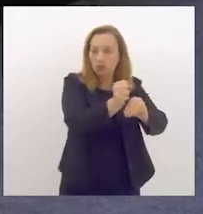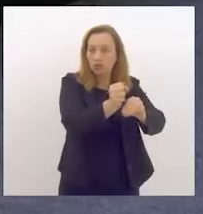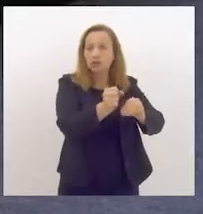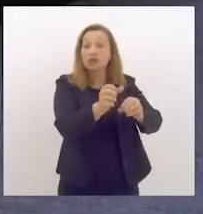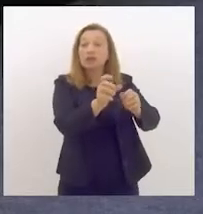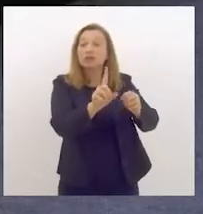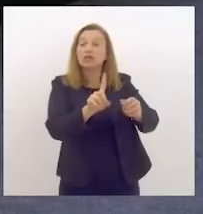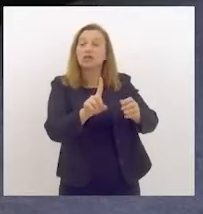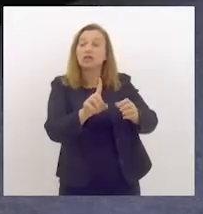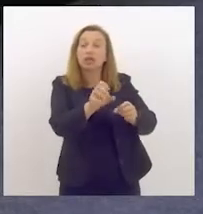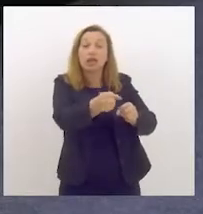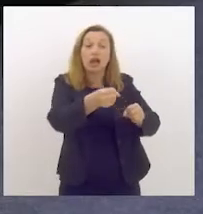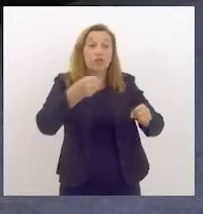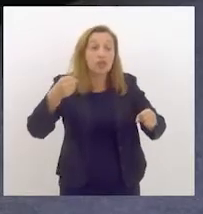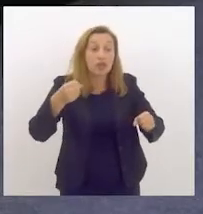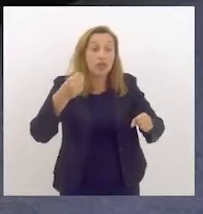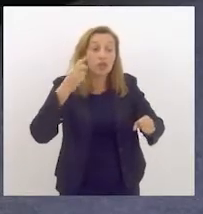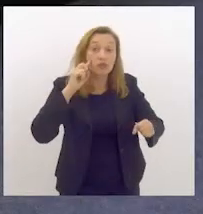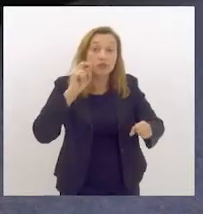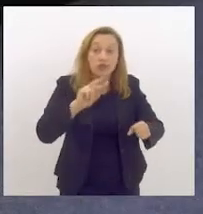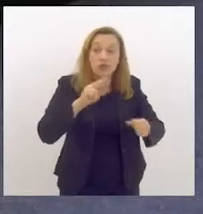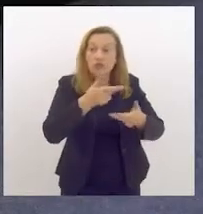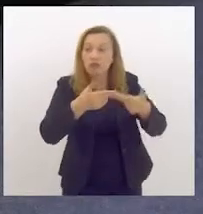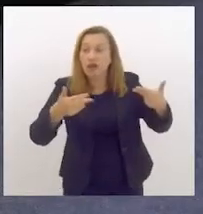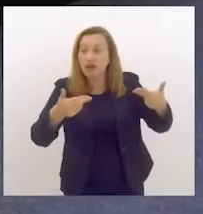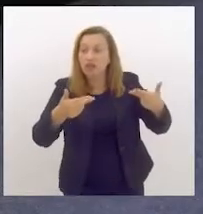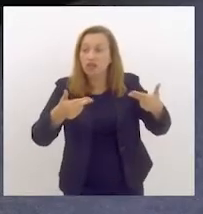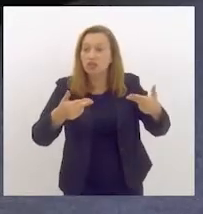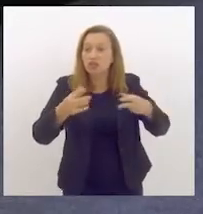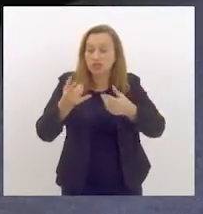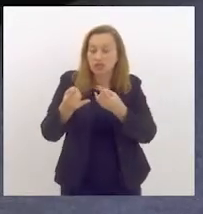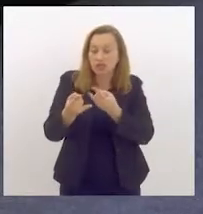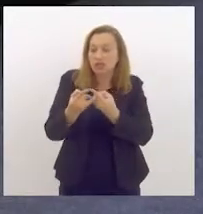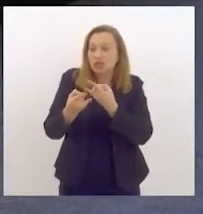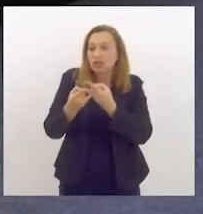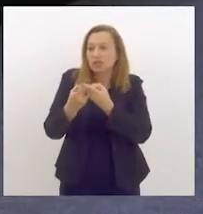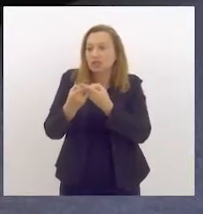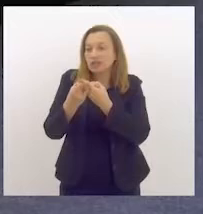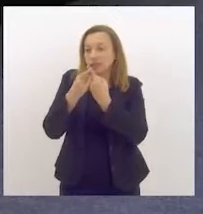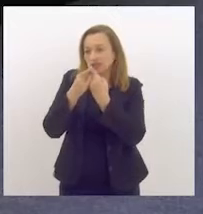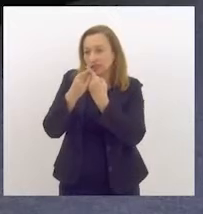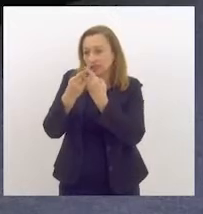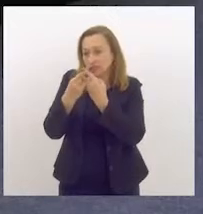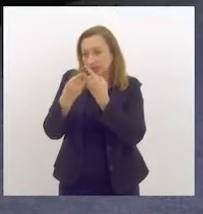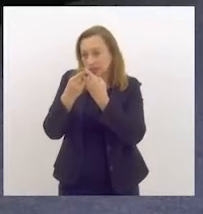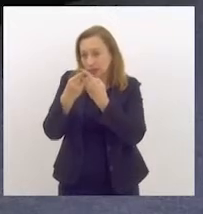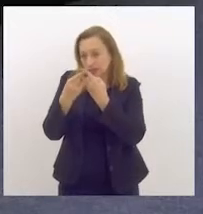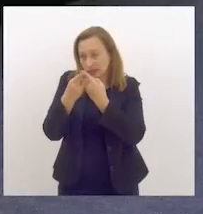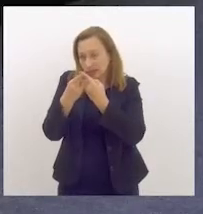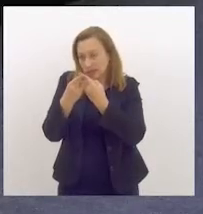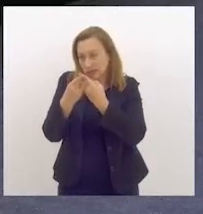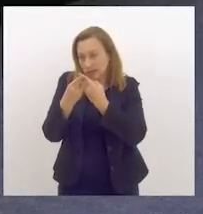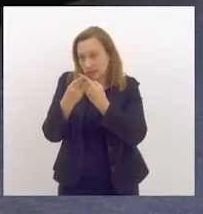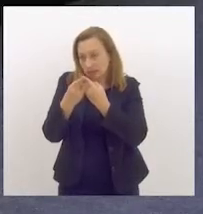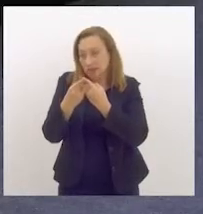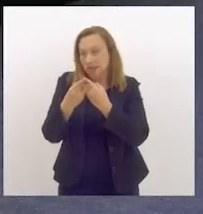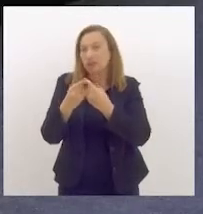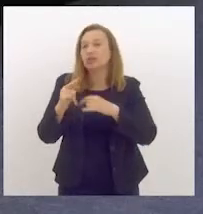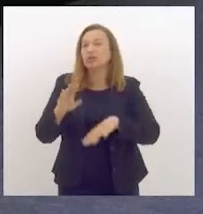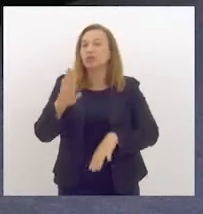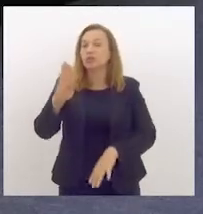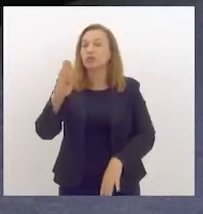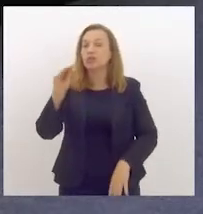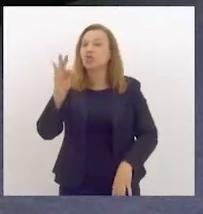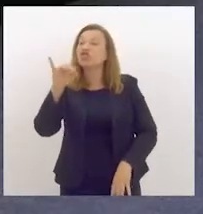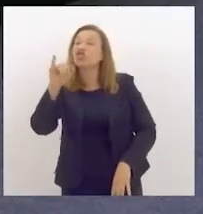dentro do seu armário colocado várias camisinhas bom e uma botina da guarda